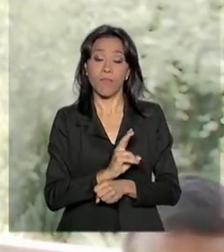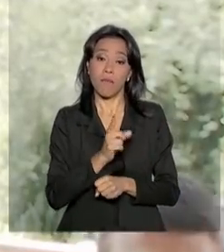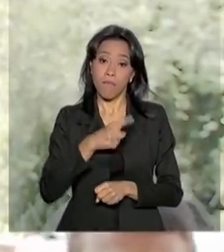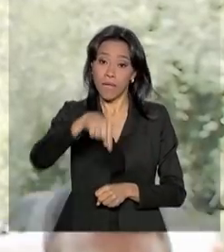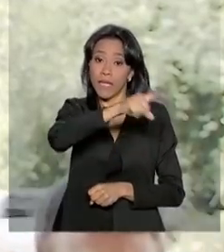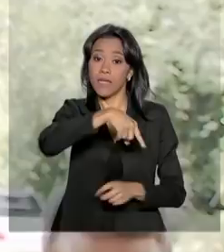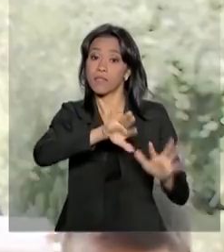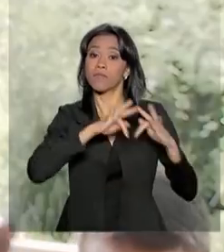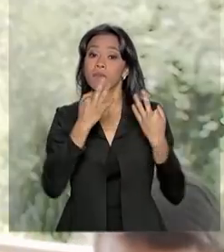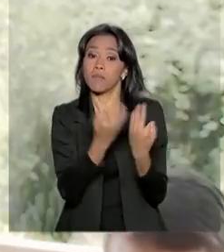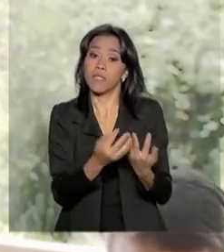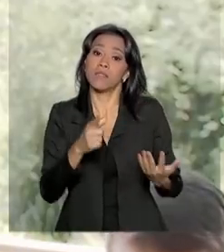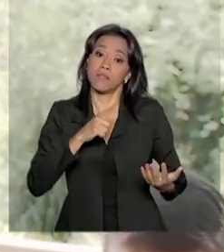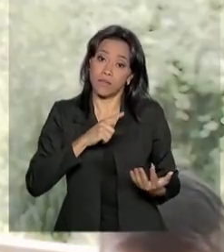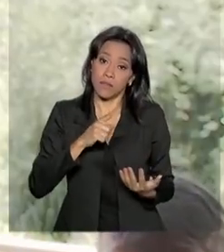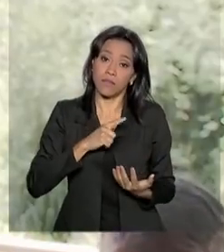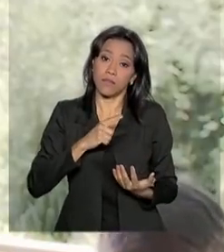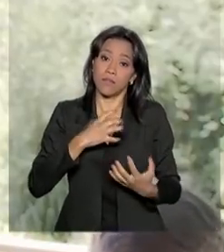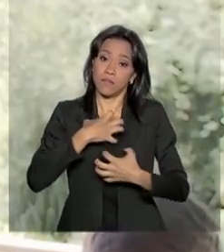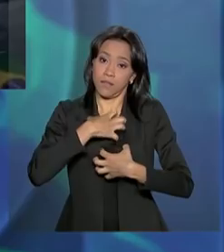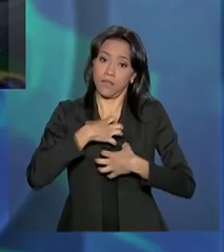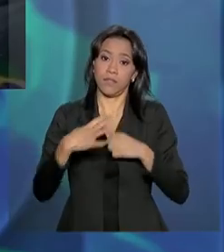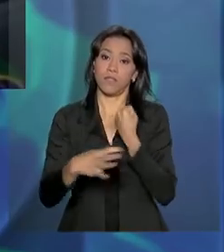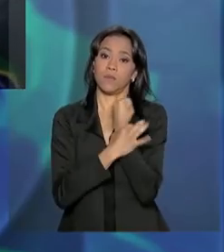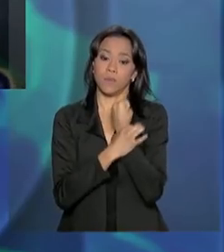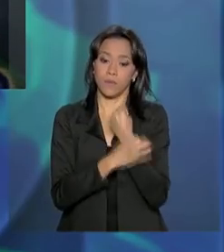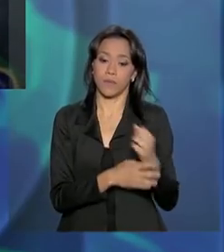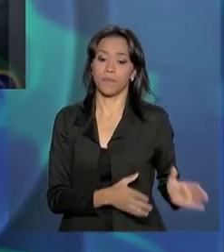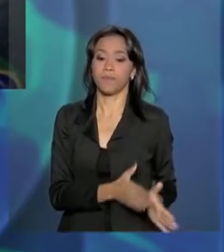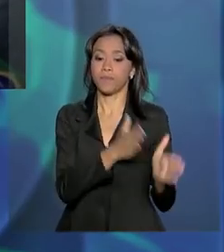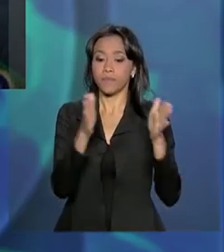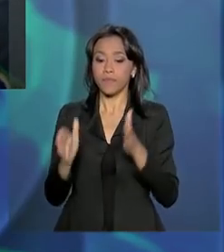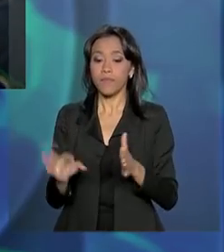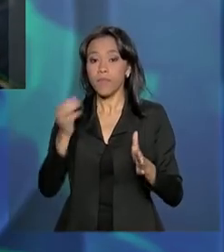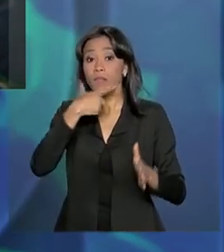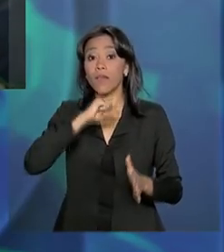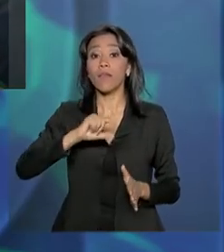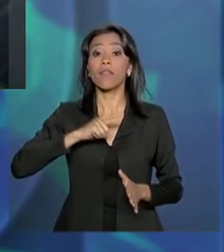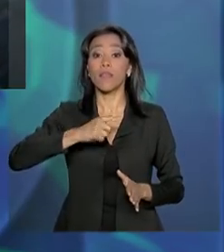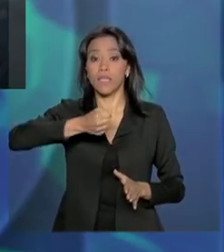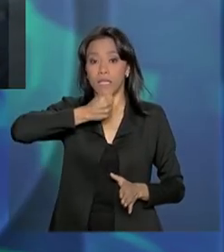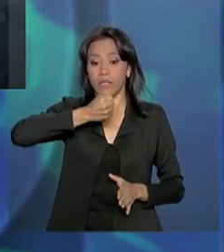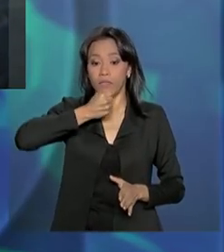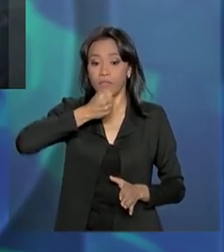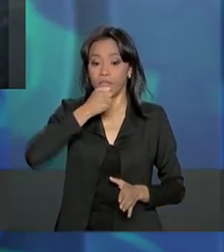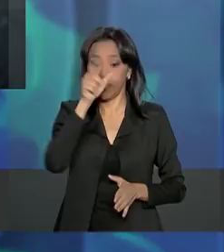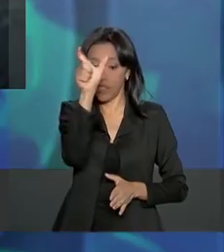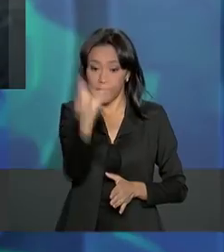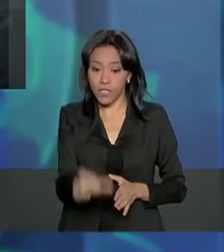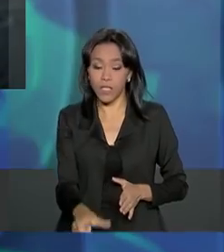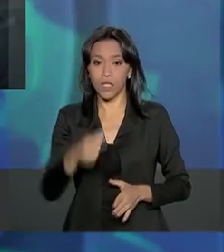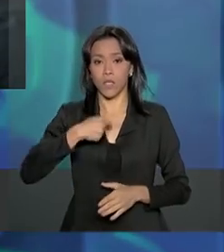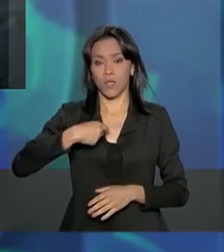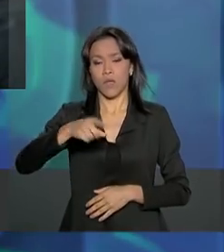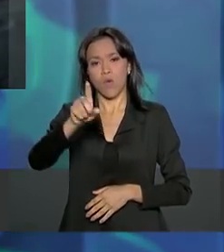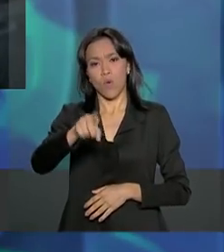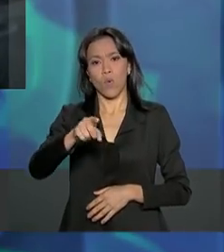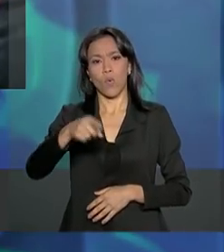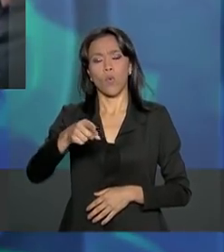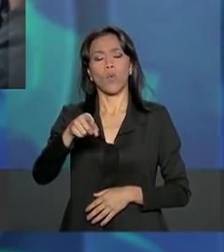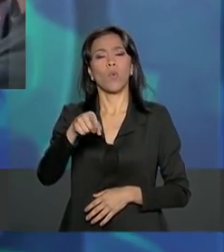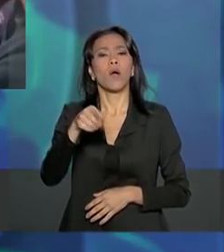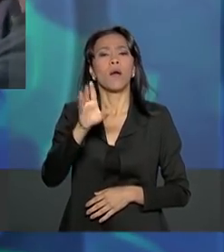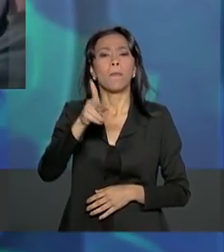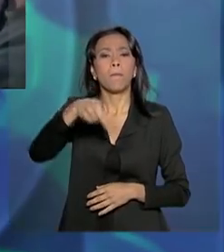tenham a tranquilidade de um serviço que já vinha sendo feito. Quem também deu entrevista aqui foi o tenente Pedro Aihara, porta-voz do Corpo